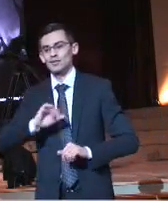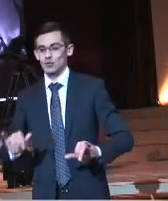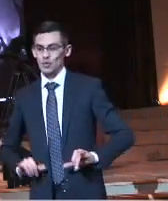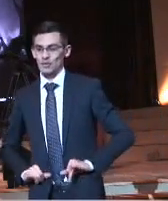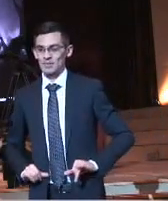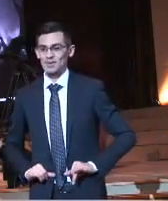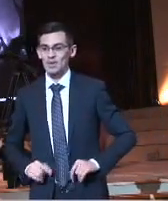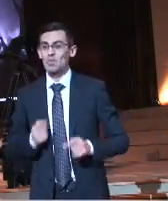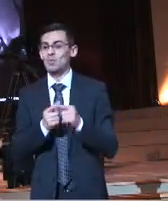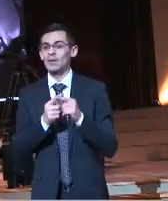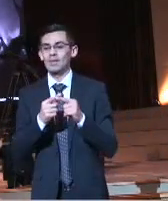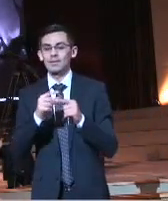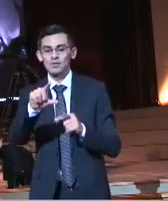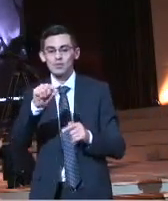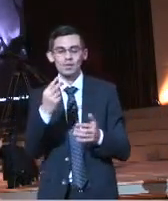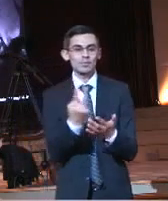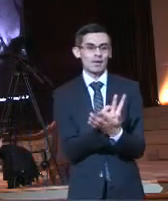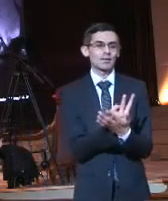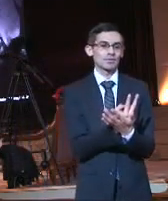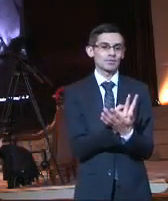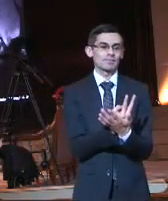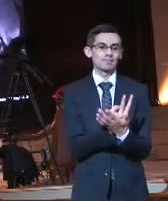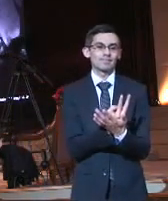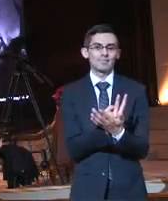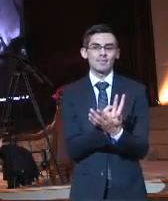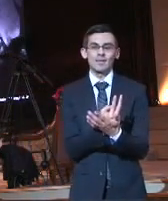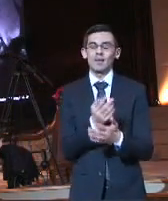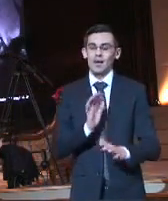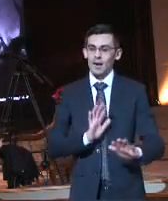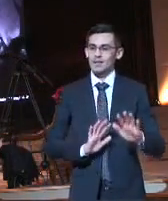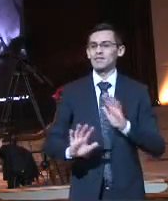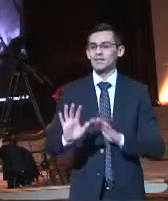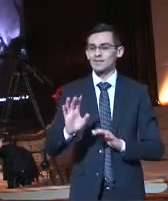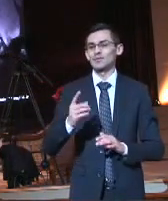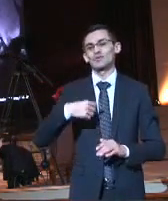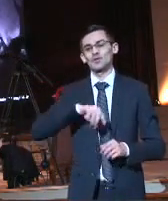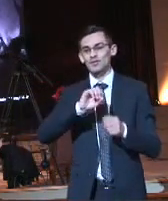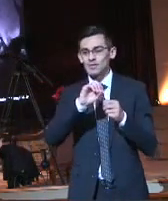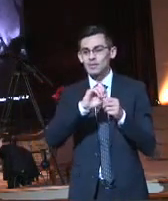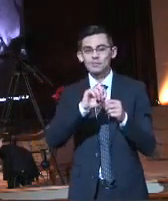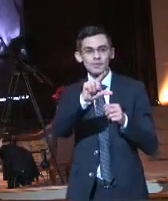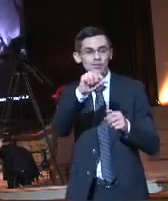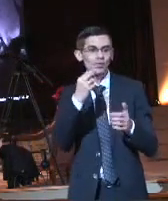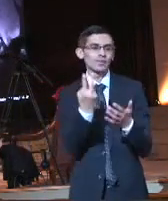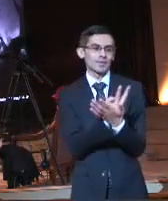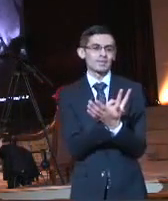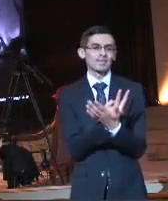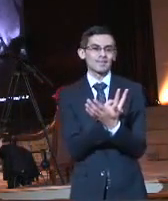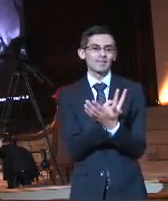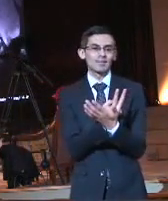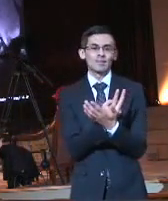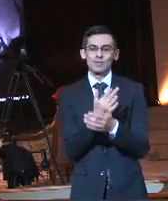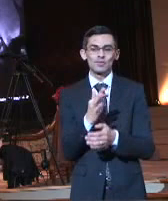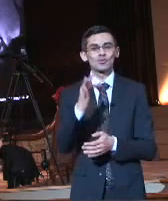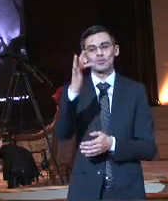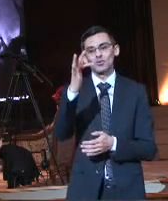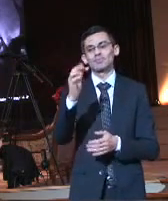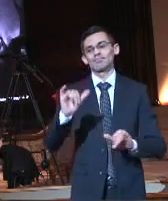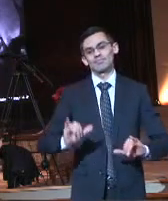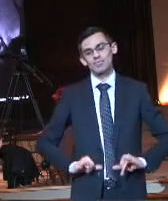Gente, algumas vezes a gente cava a cova para a gente mesmo, não é verdade?